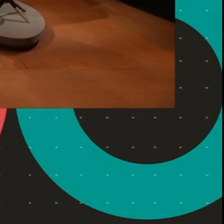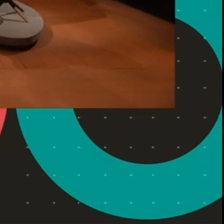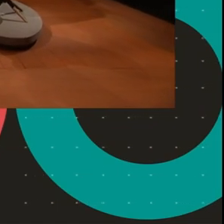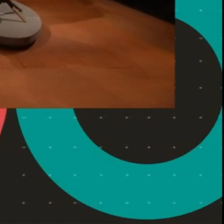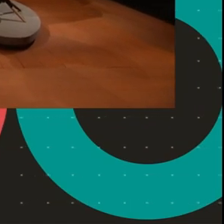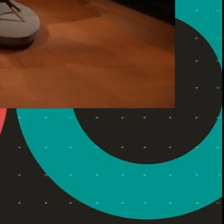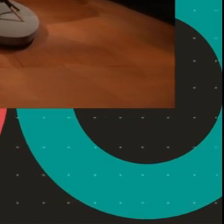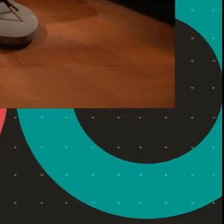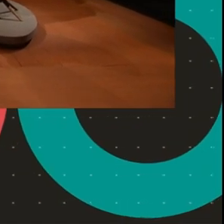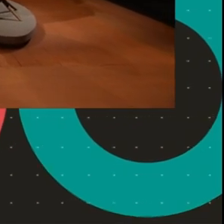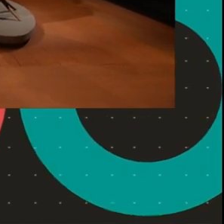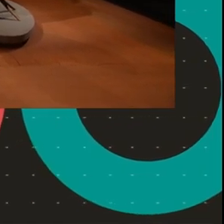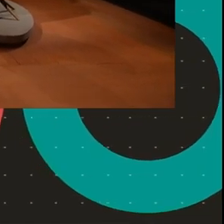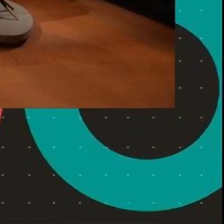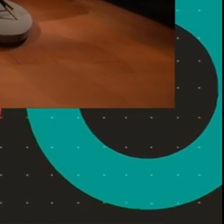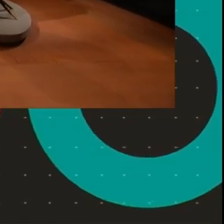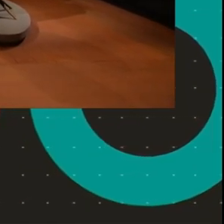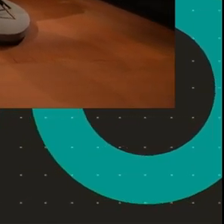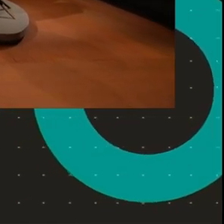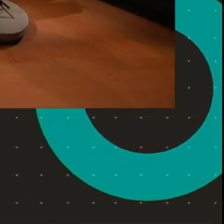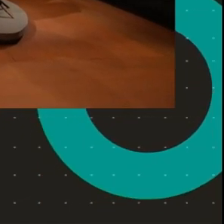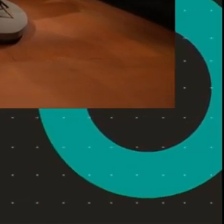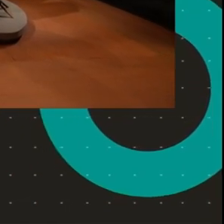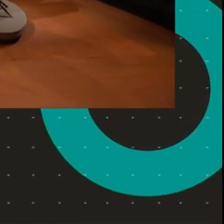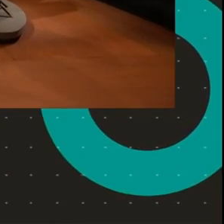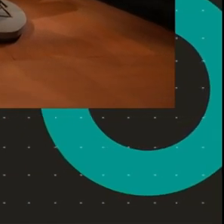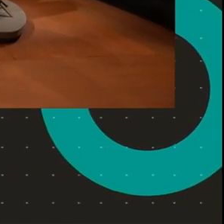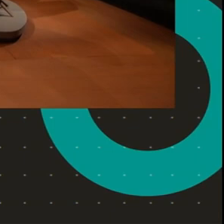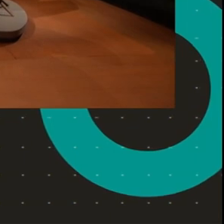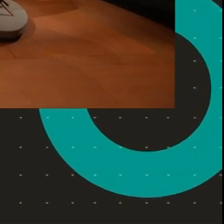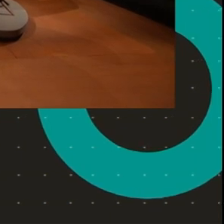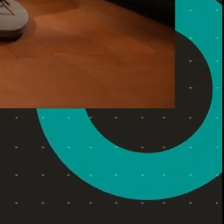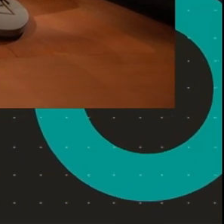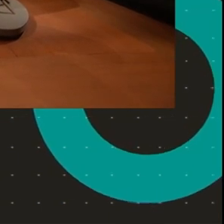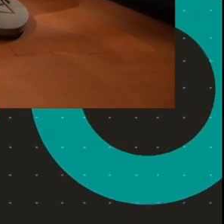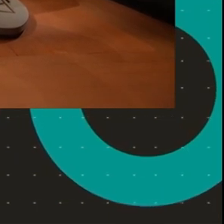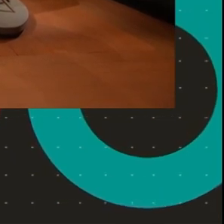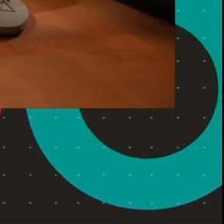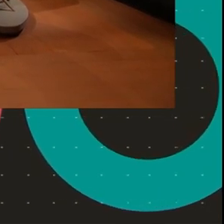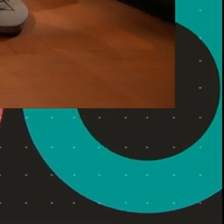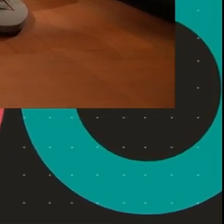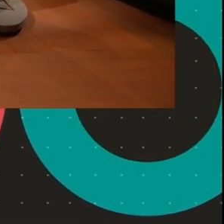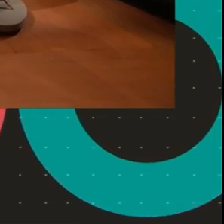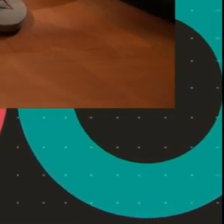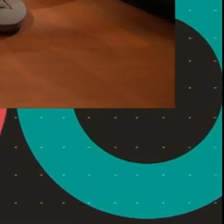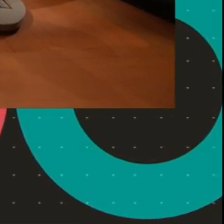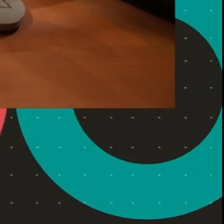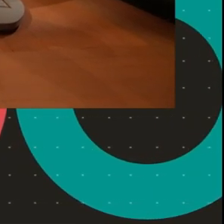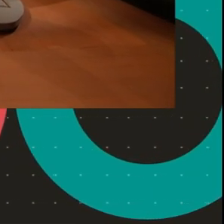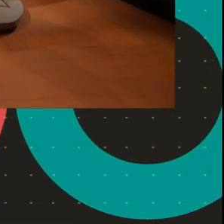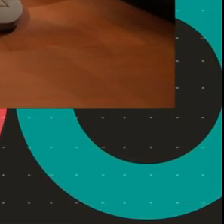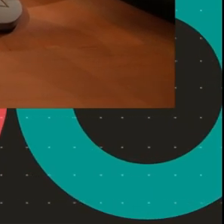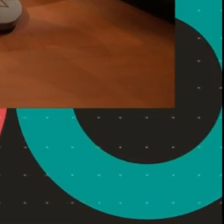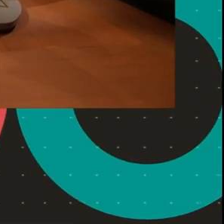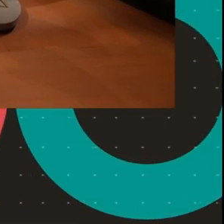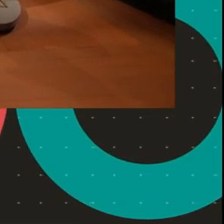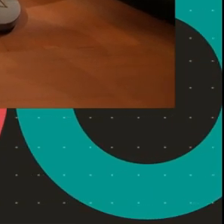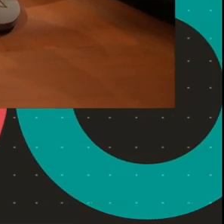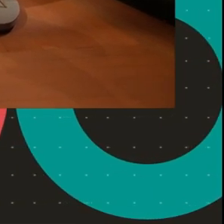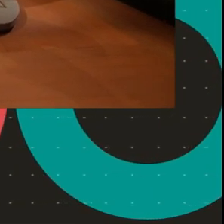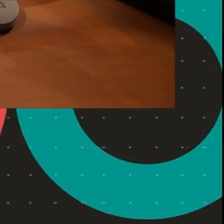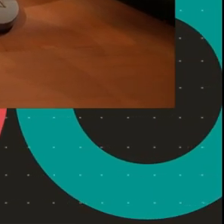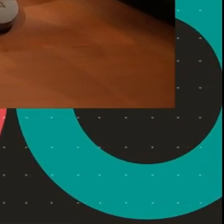Hã? Depoimentos bons aí pra você. Foi ótimo, eu já nem esperava. Eu encontrei eles todos, ninguém me falou que tinha dado depoimento. Mas a gente...